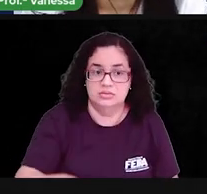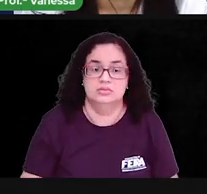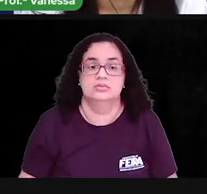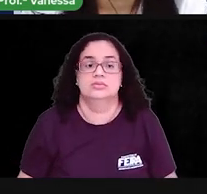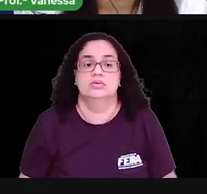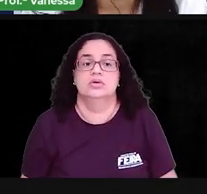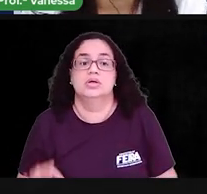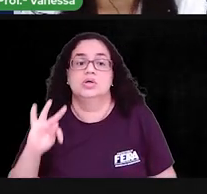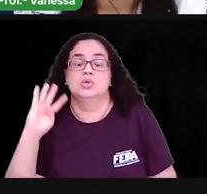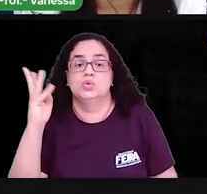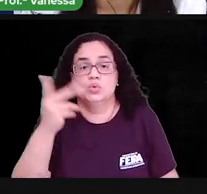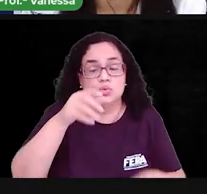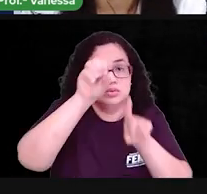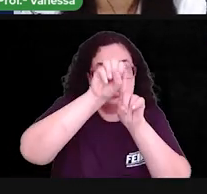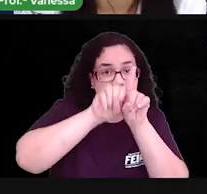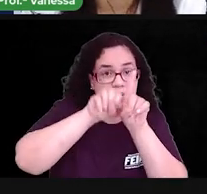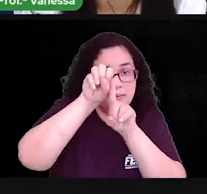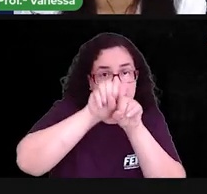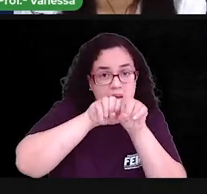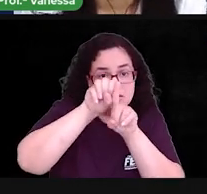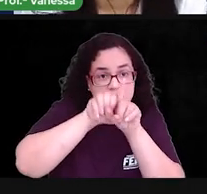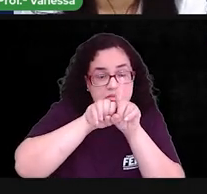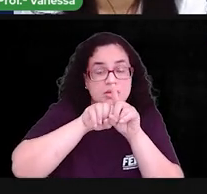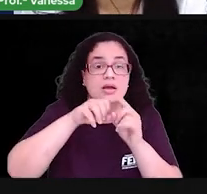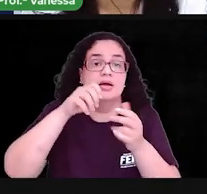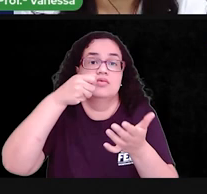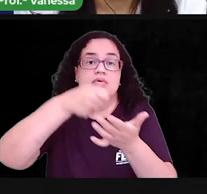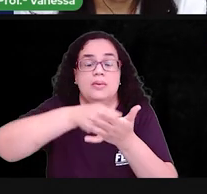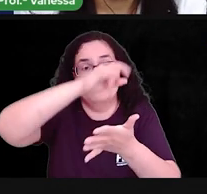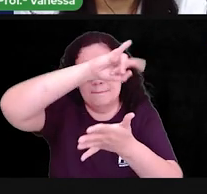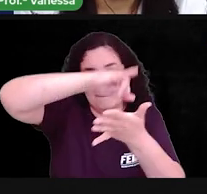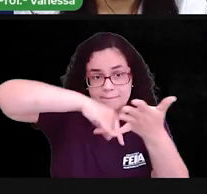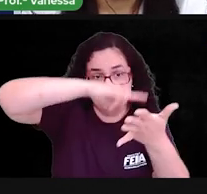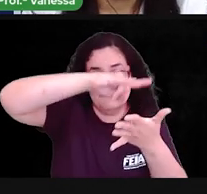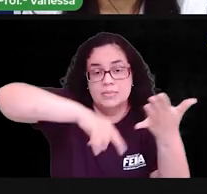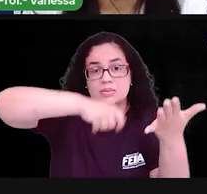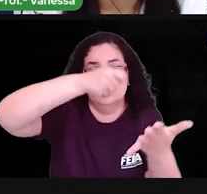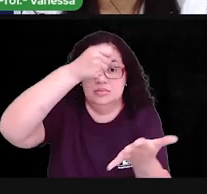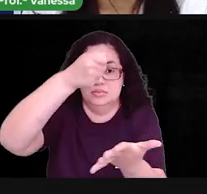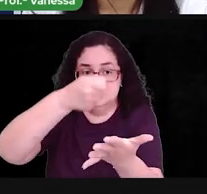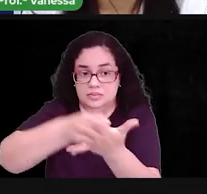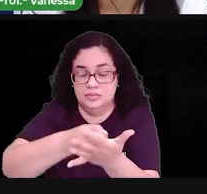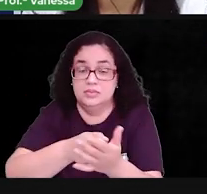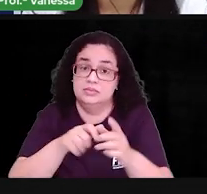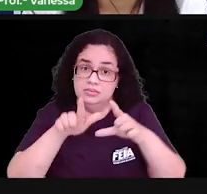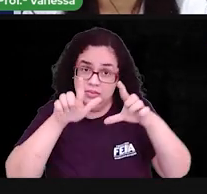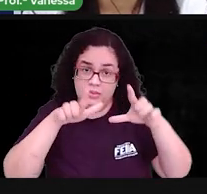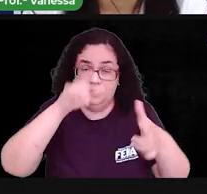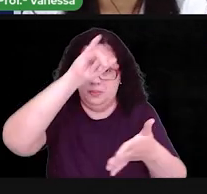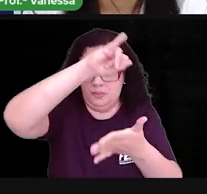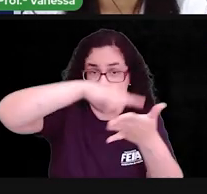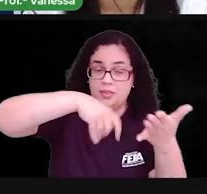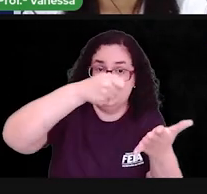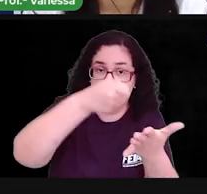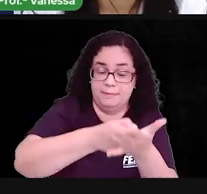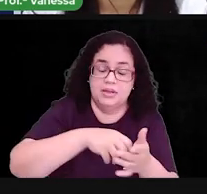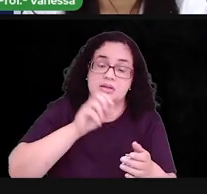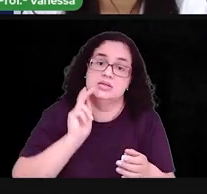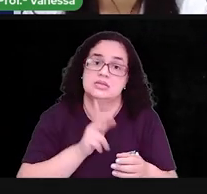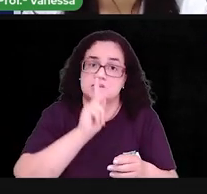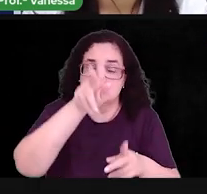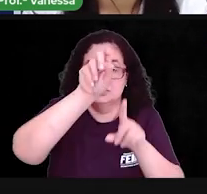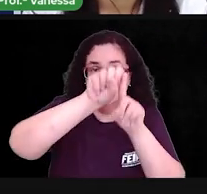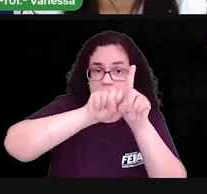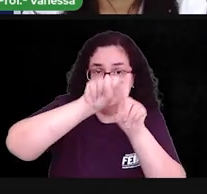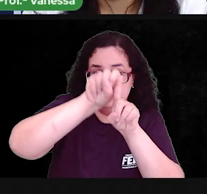e todos os meses esse serviço em ser pago então nós recebemos todos os meses